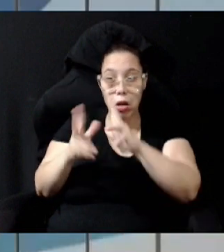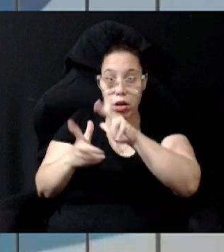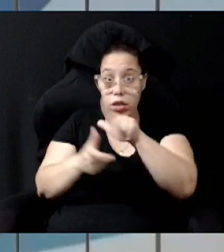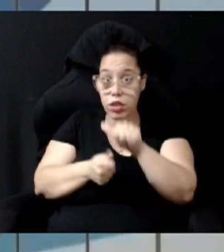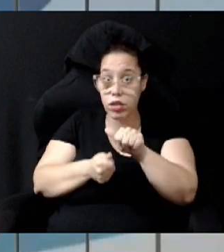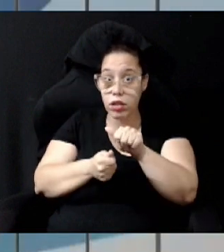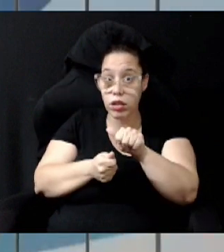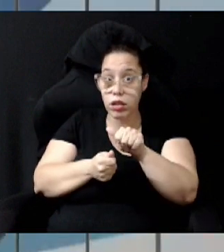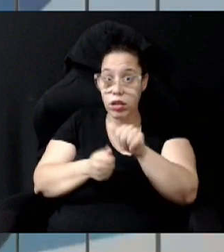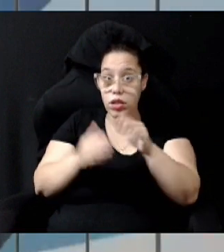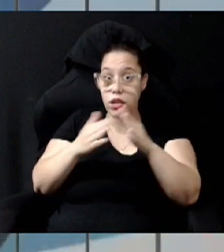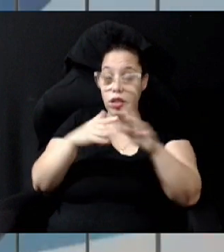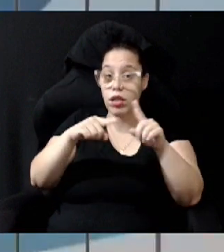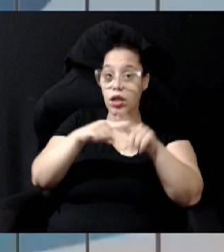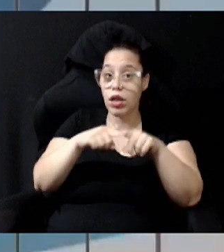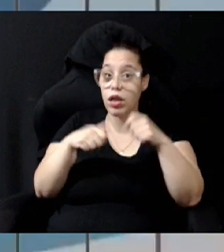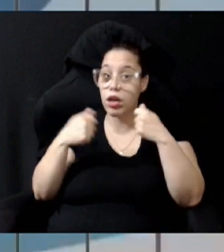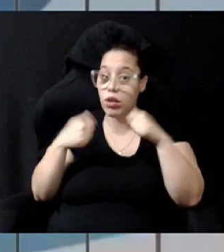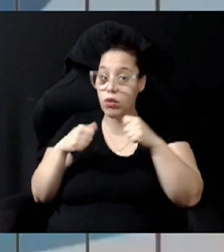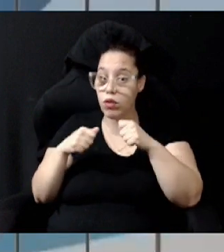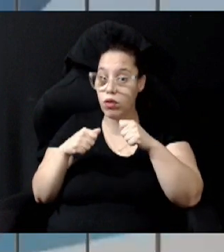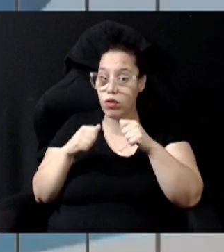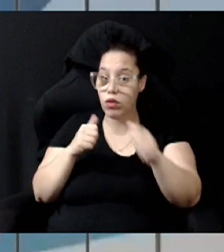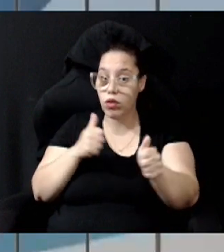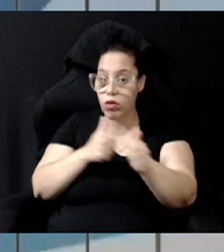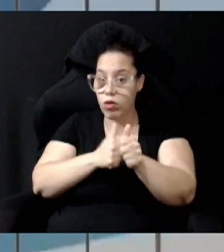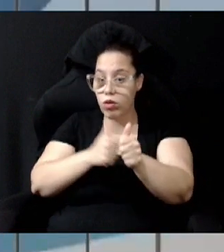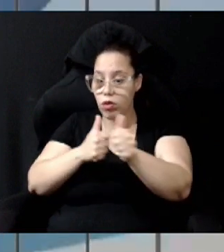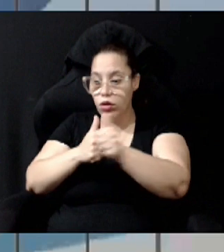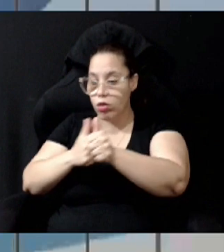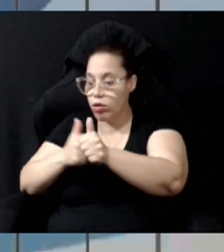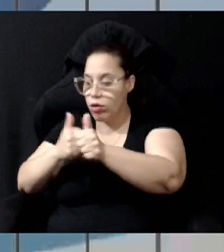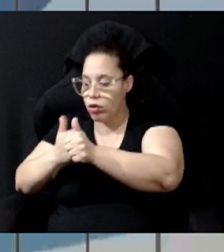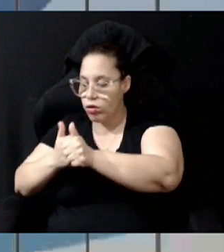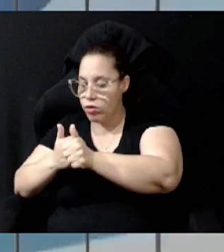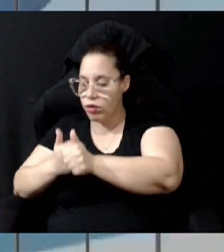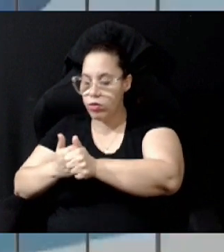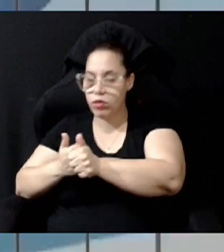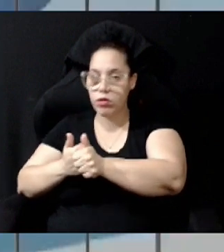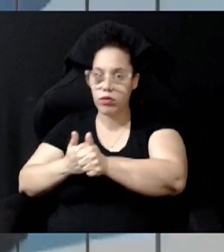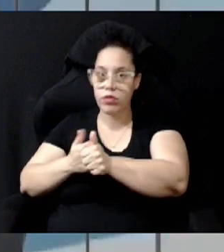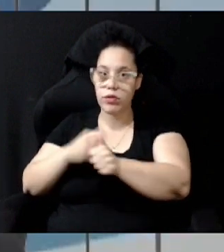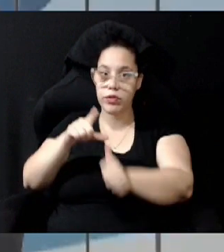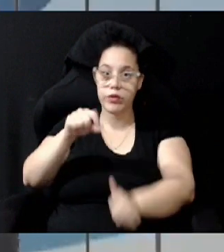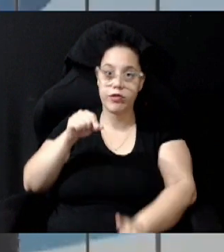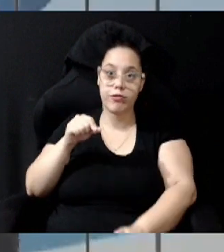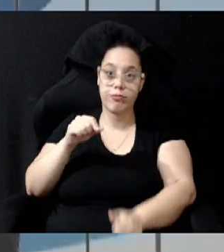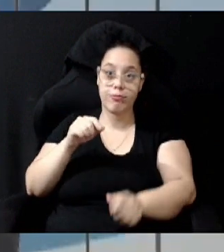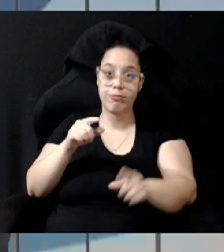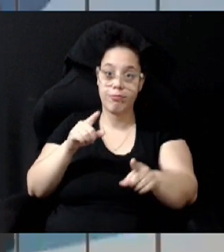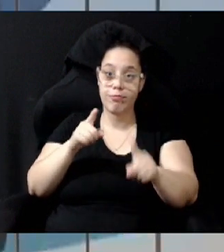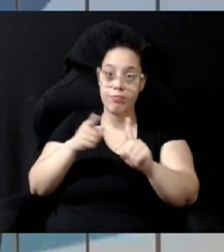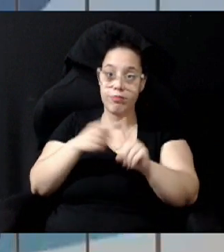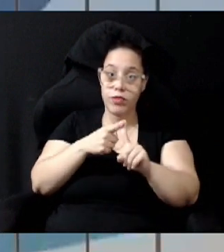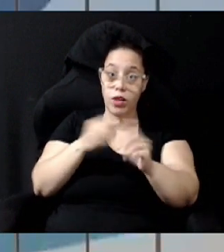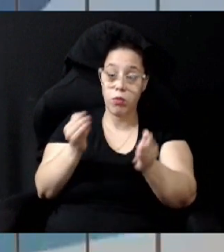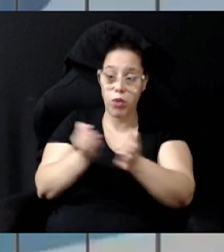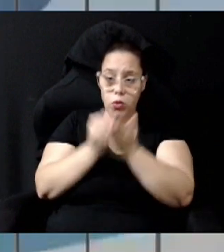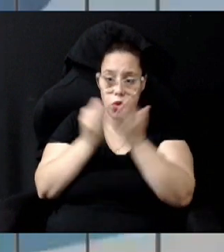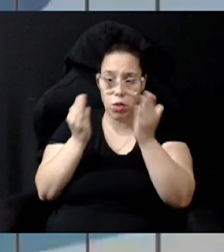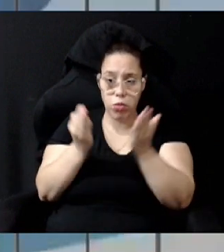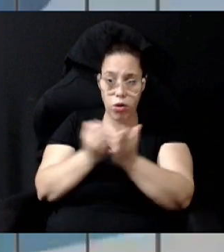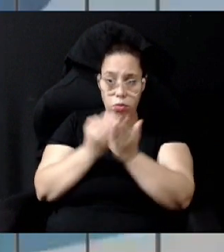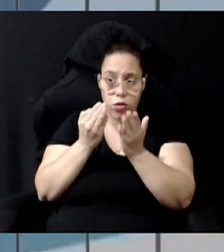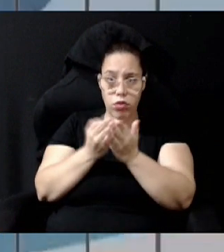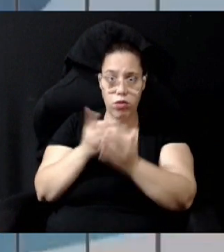igreja precisa aproximar-se, a opção preferencial da igreja é pelos pobres. Nós não somos contra os